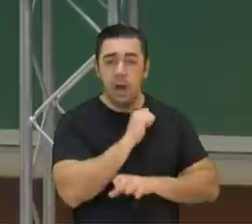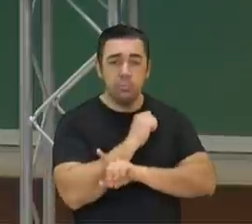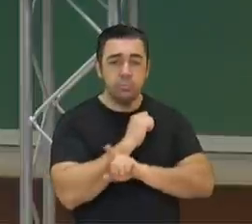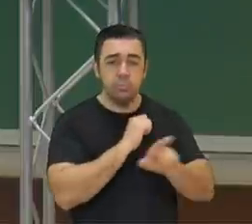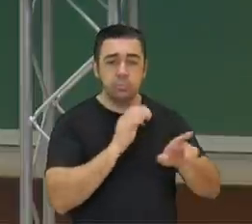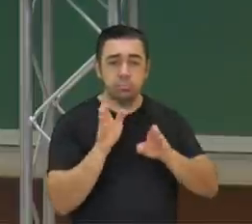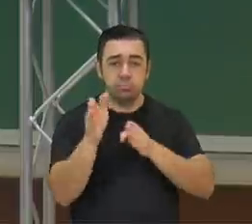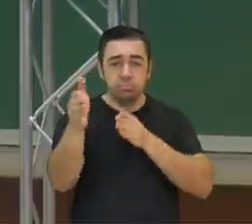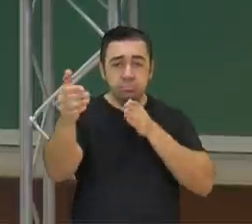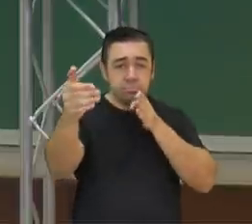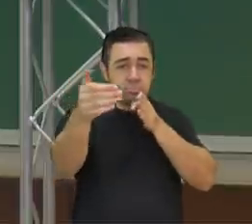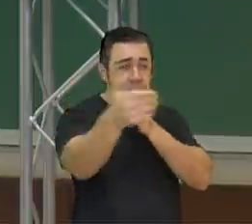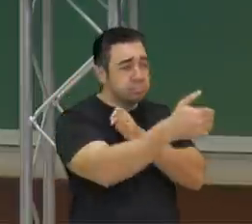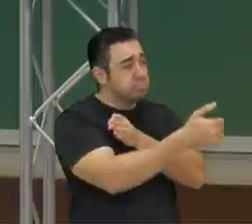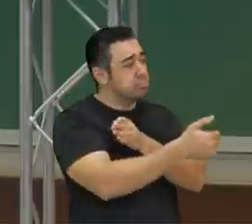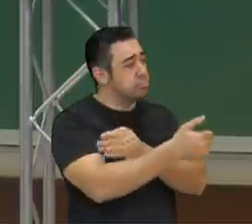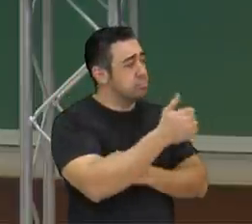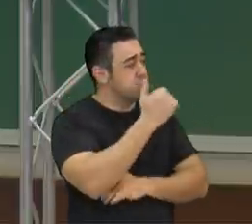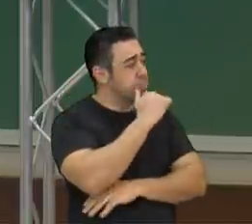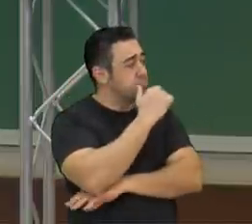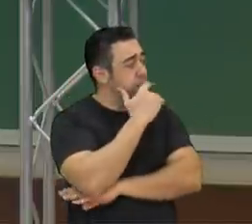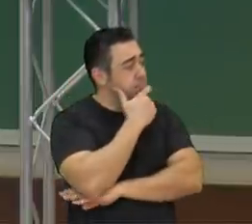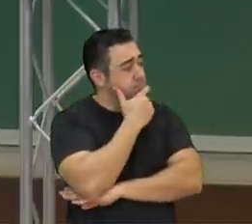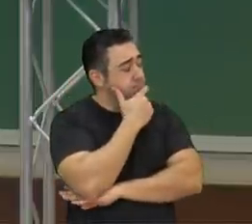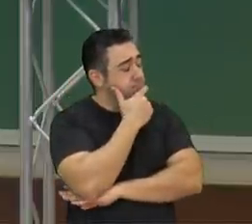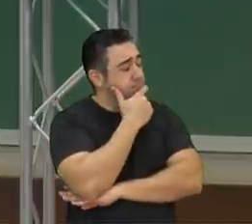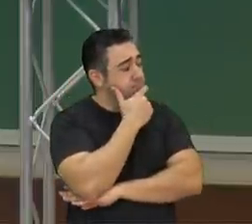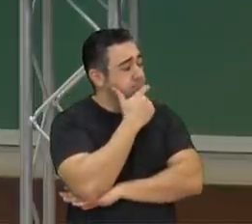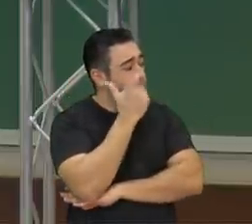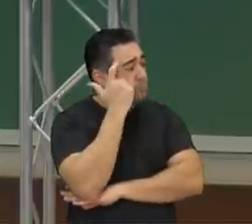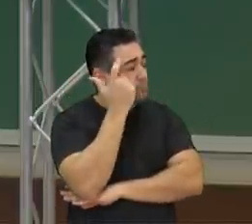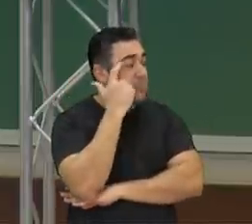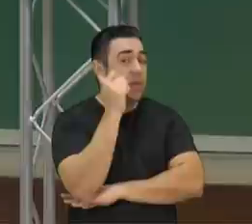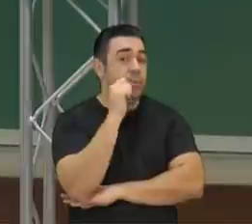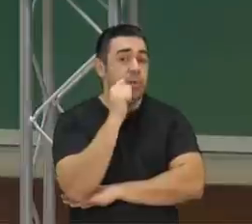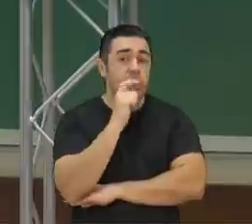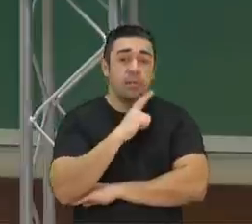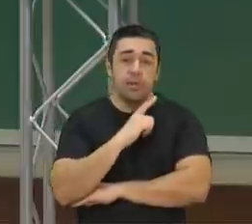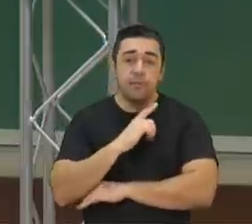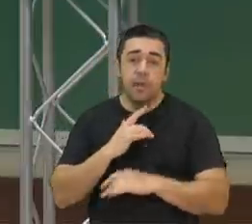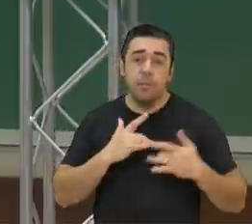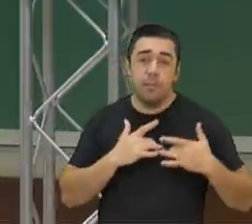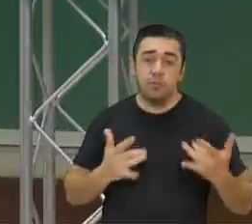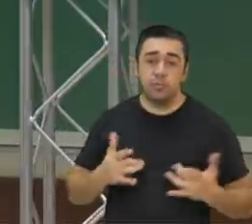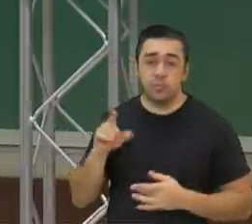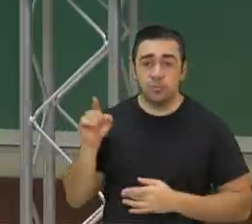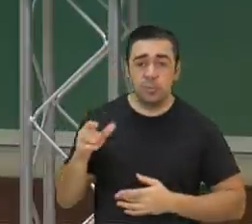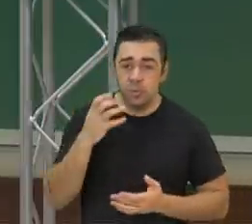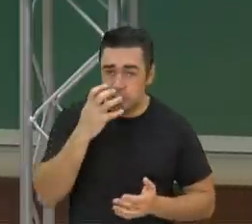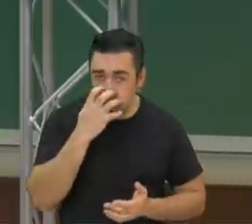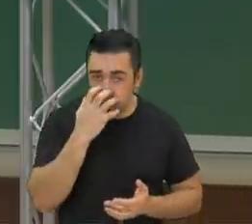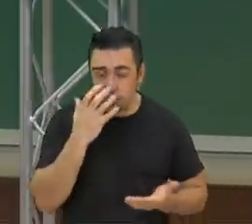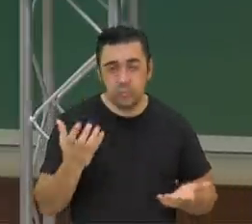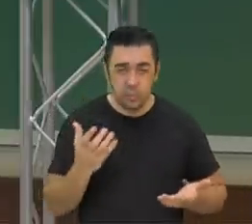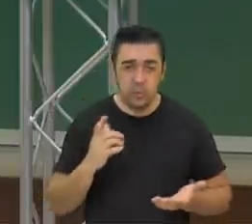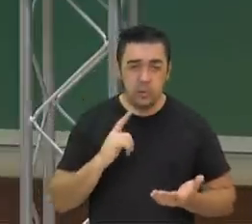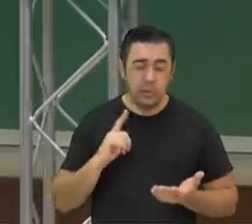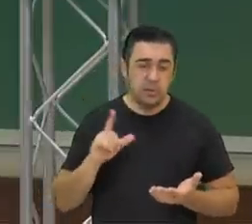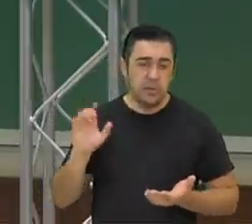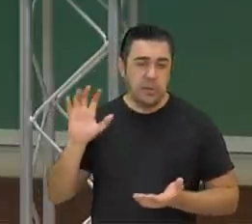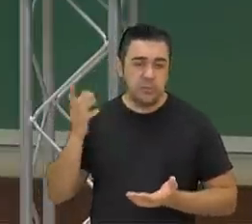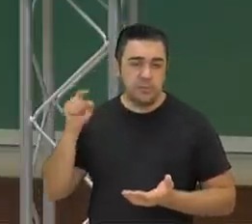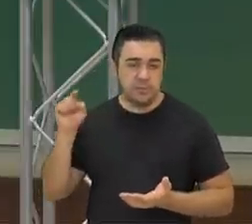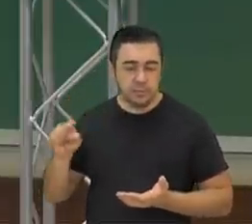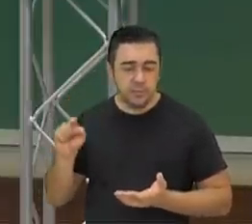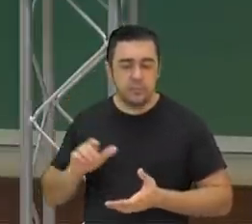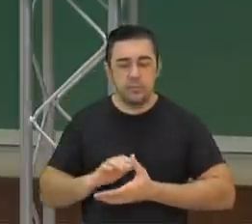né? Muito breve, de epifania, de revelação, de paixão, né? Que emergiu num acaso, numa situação